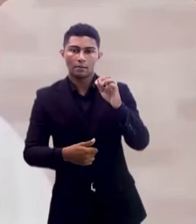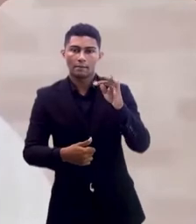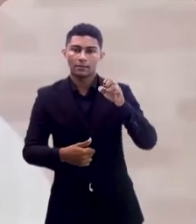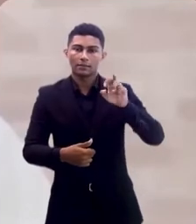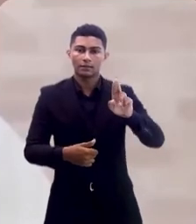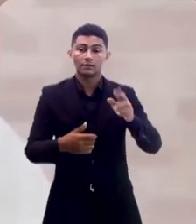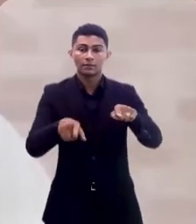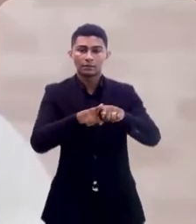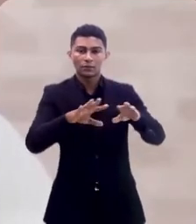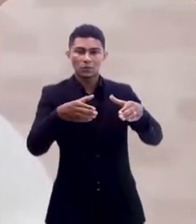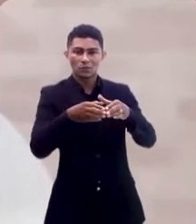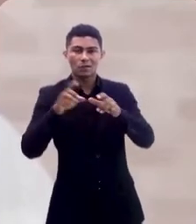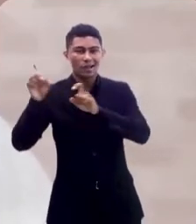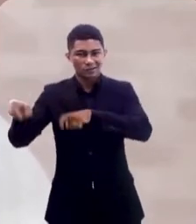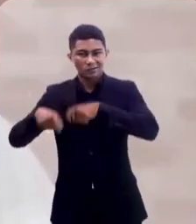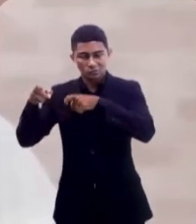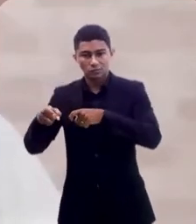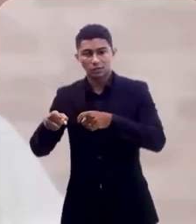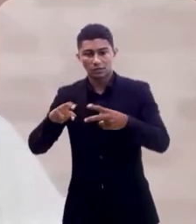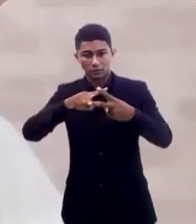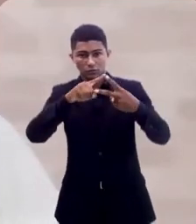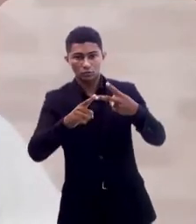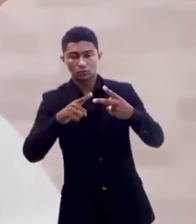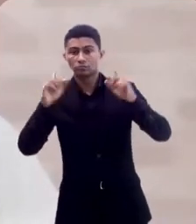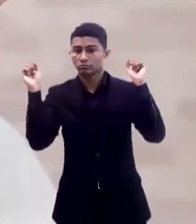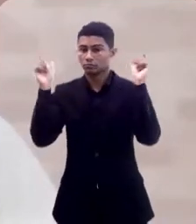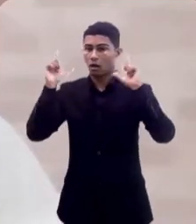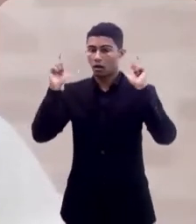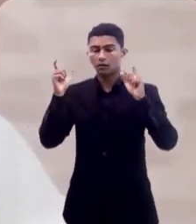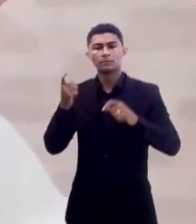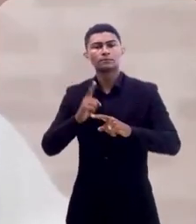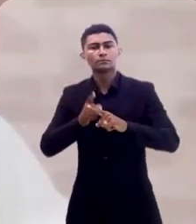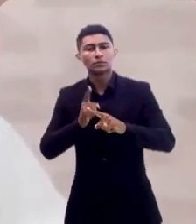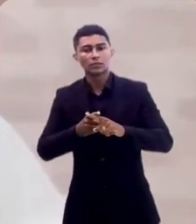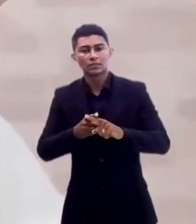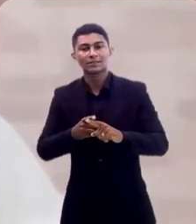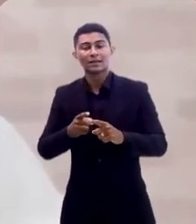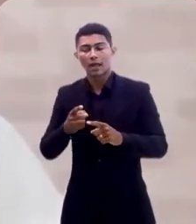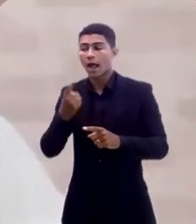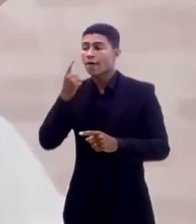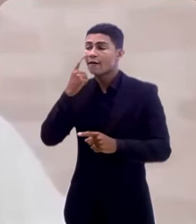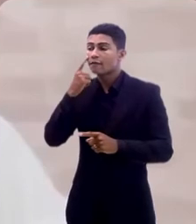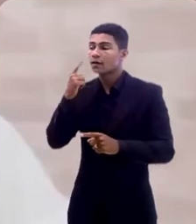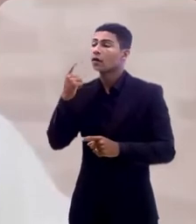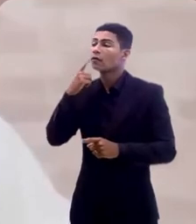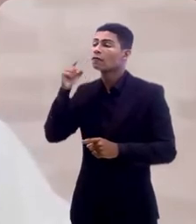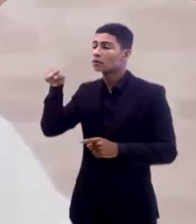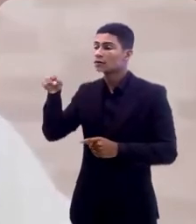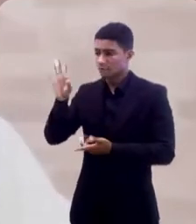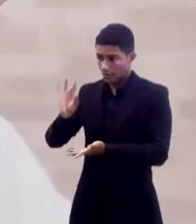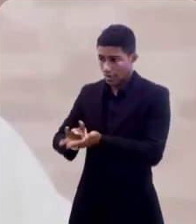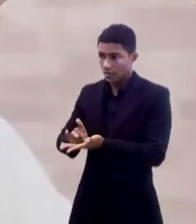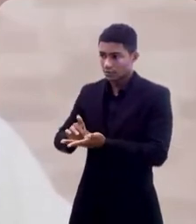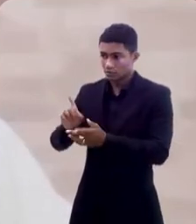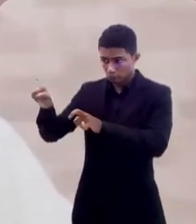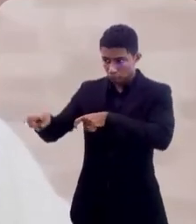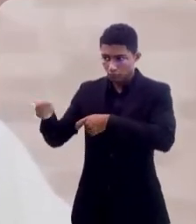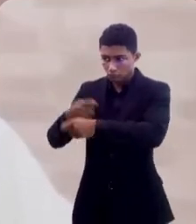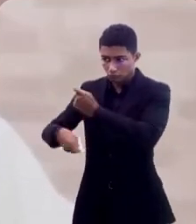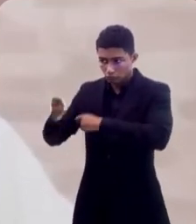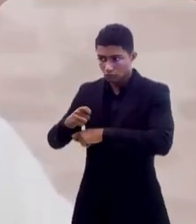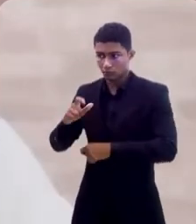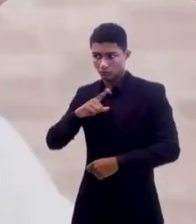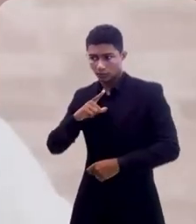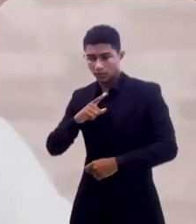da Agricultura estão vigilantes quando entregam ao produtor rural a declaração de que ele